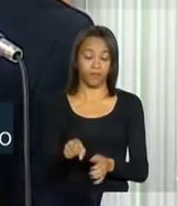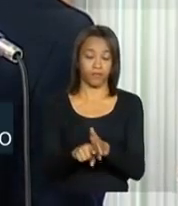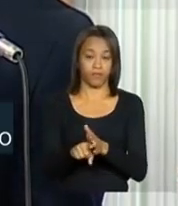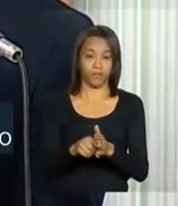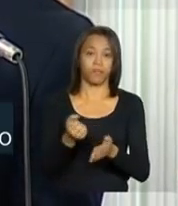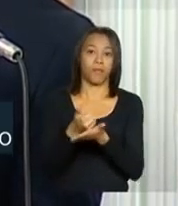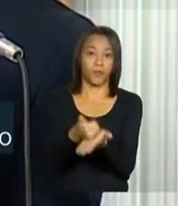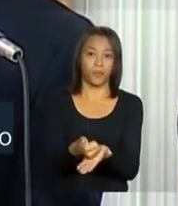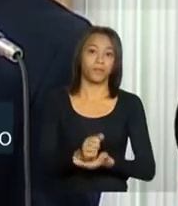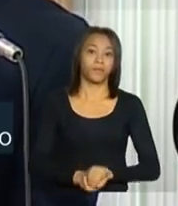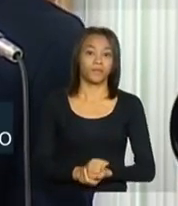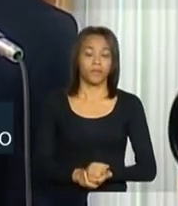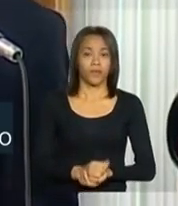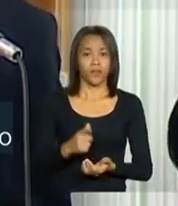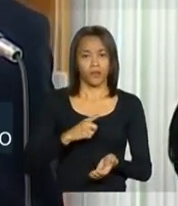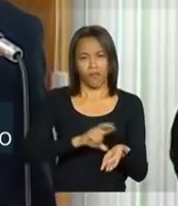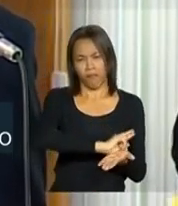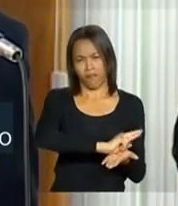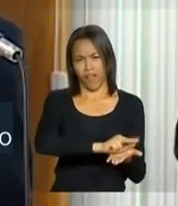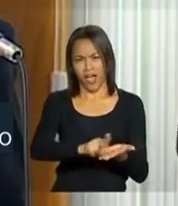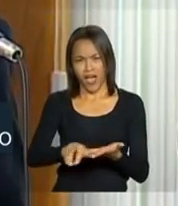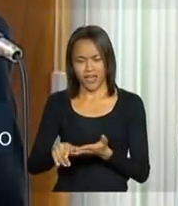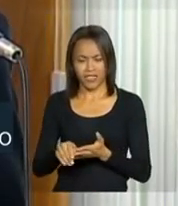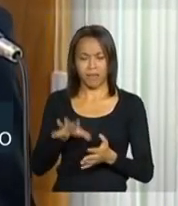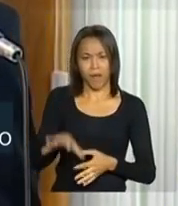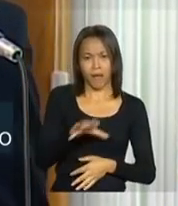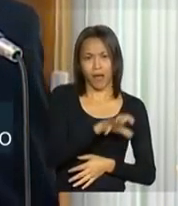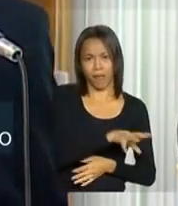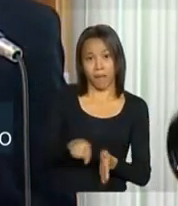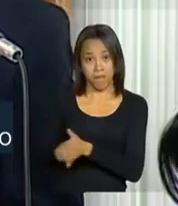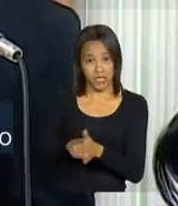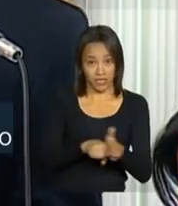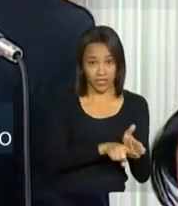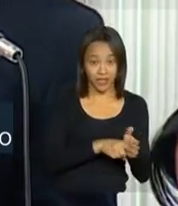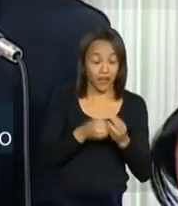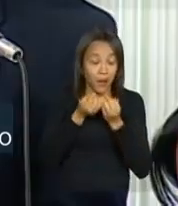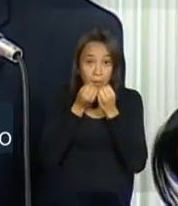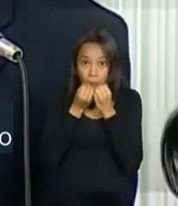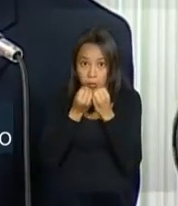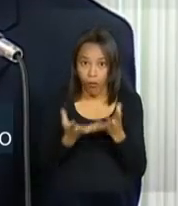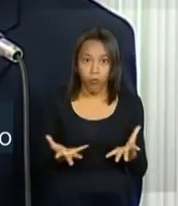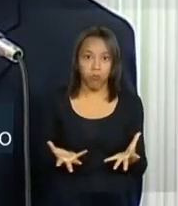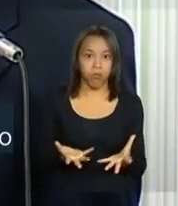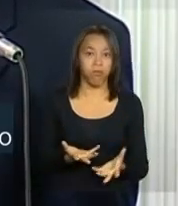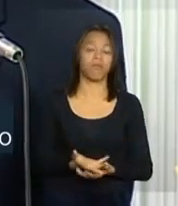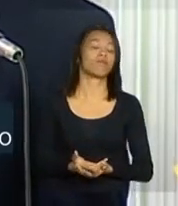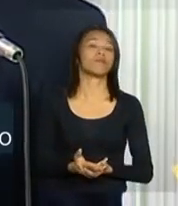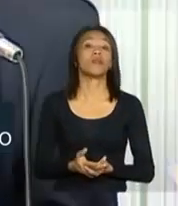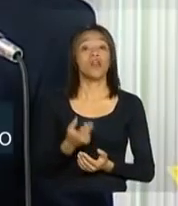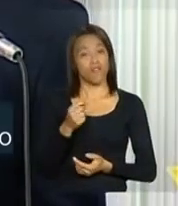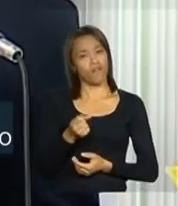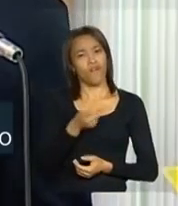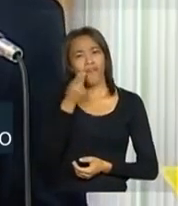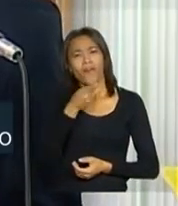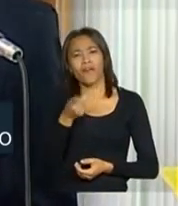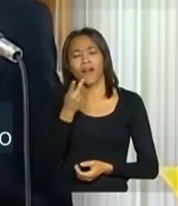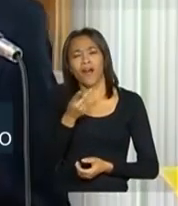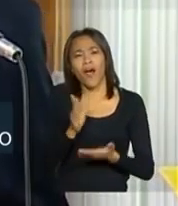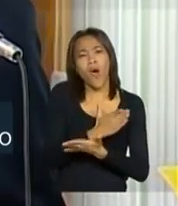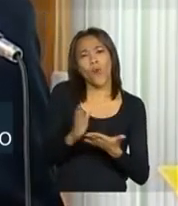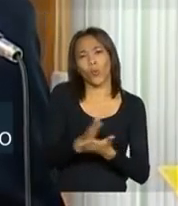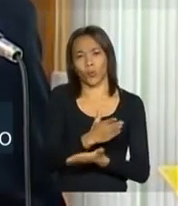A diversidade e a riqueza das pesquisas que têm sido realizadas é fantástica. Eu vou só citar alguns exemplos